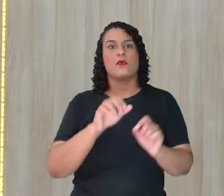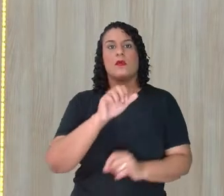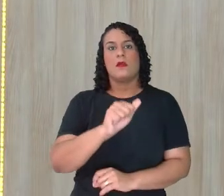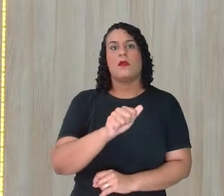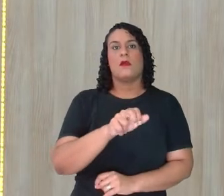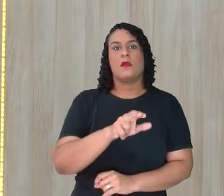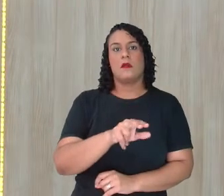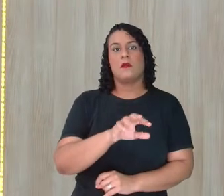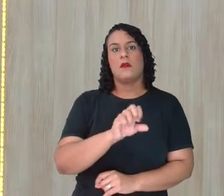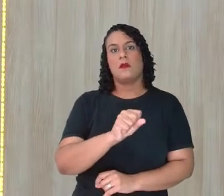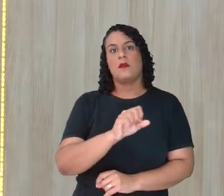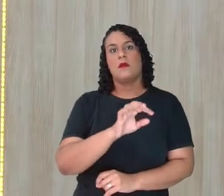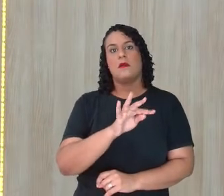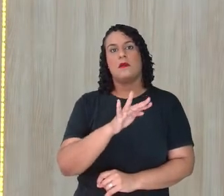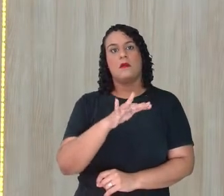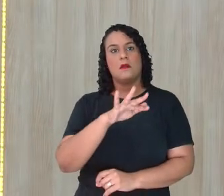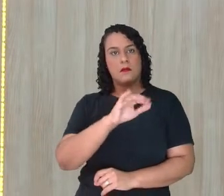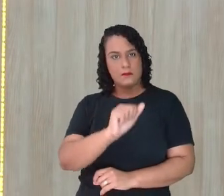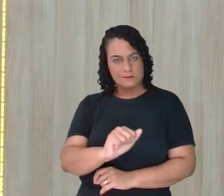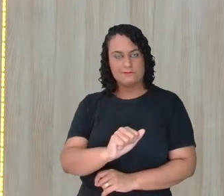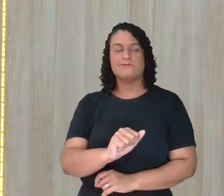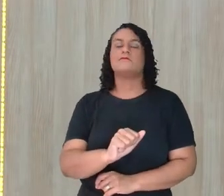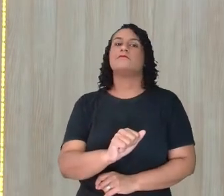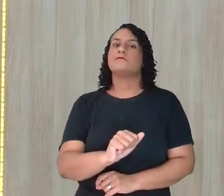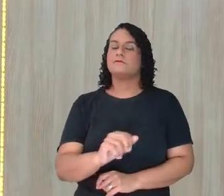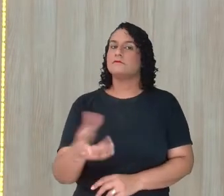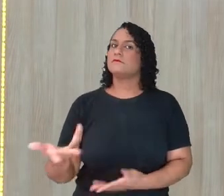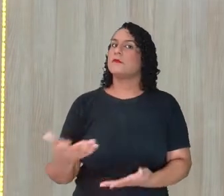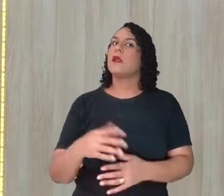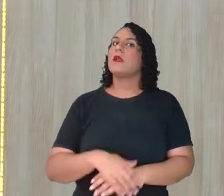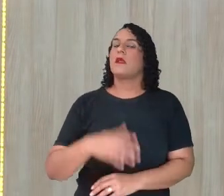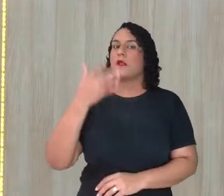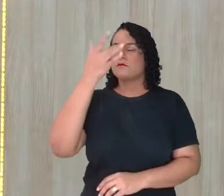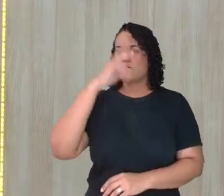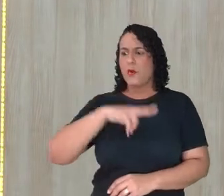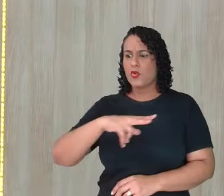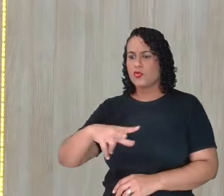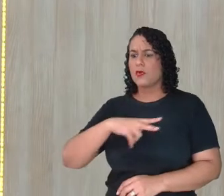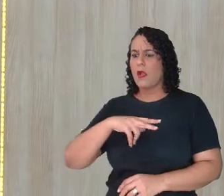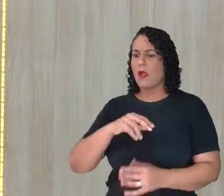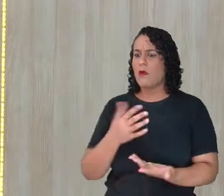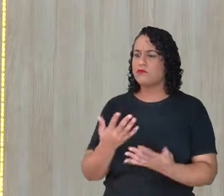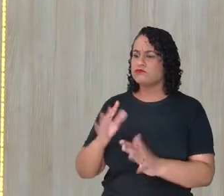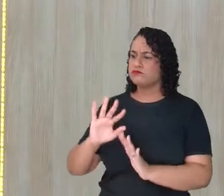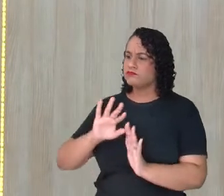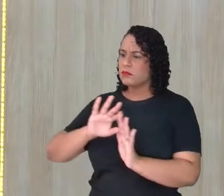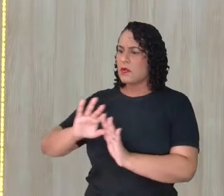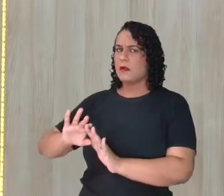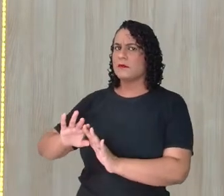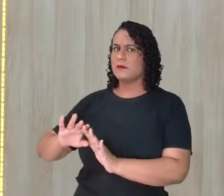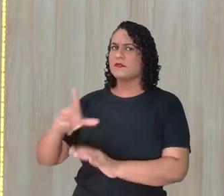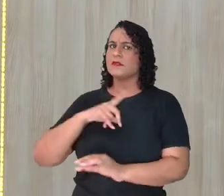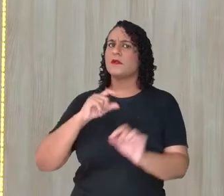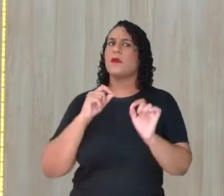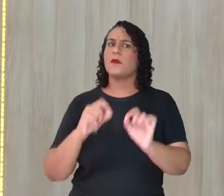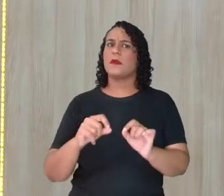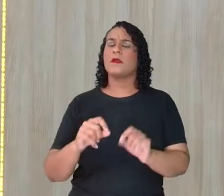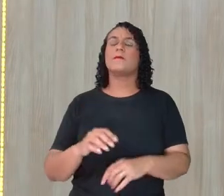Astúrias. Então eles vão ficar ali e Portugal está ali, ó, isoladinho. É tipo assim, você tem aqui